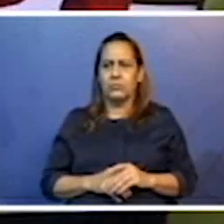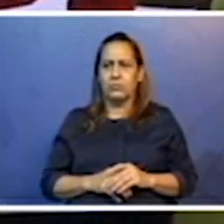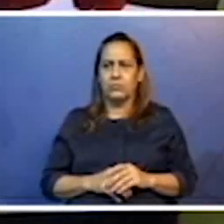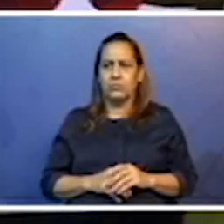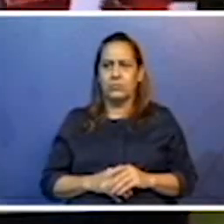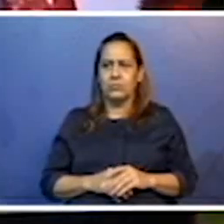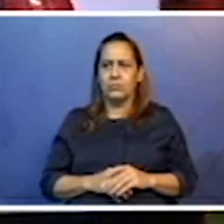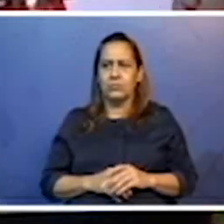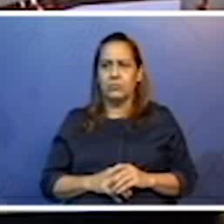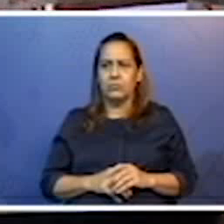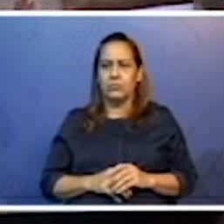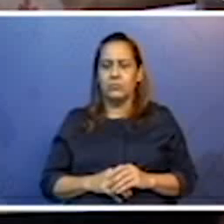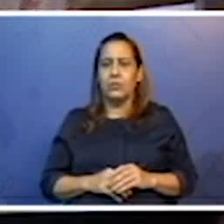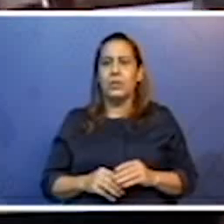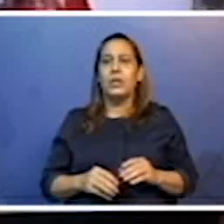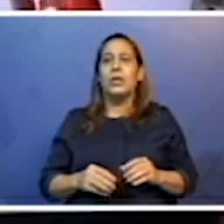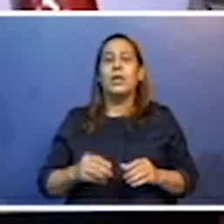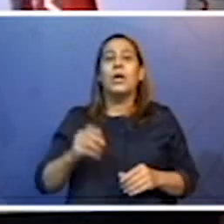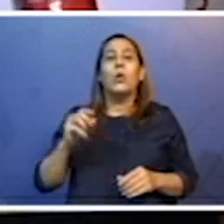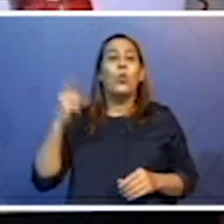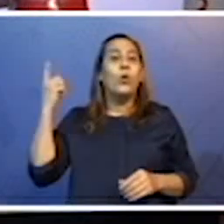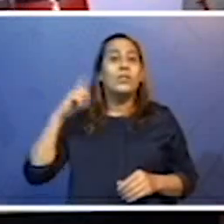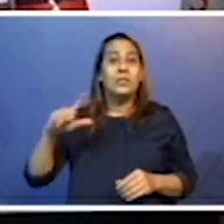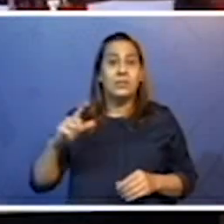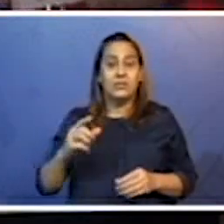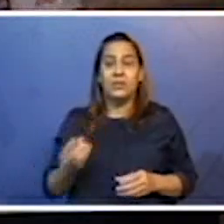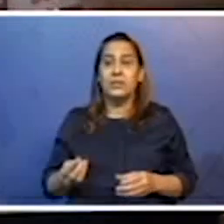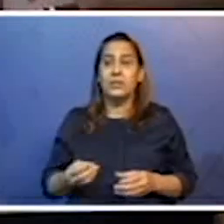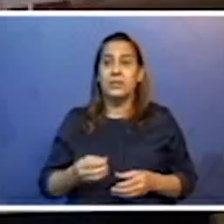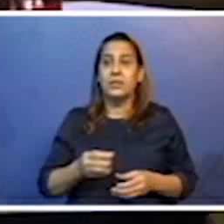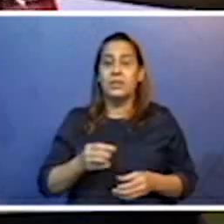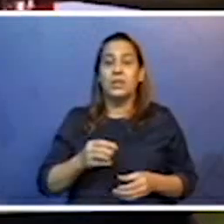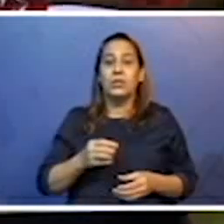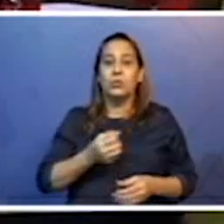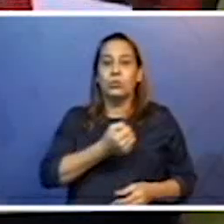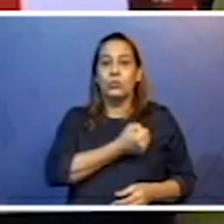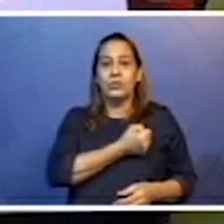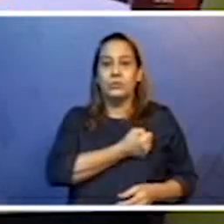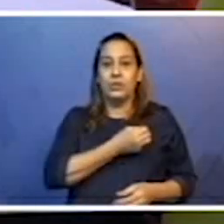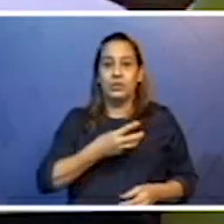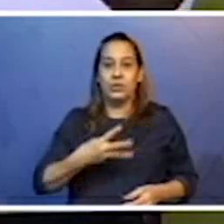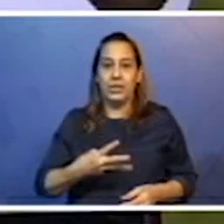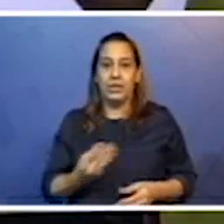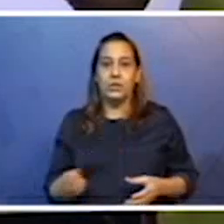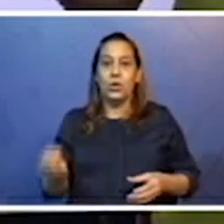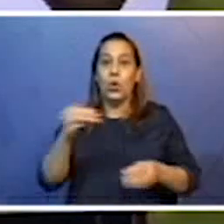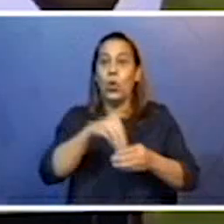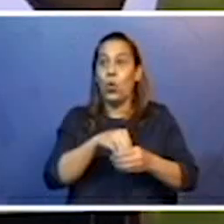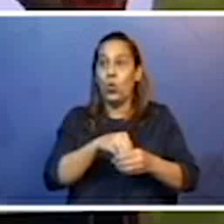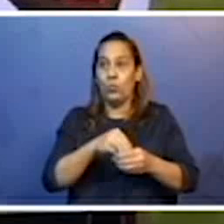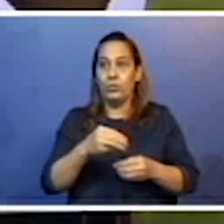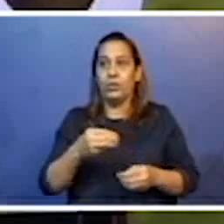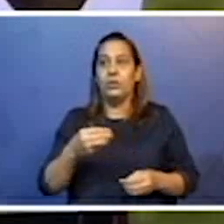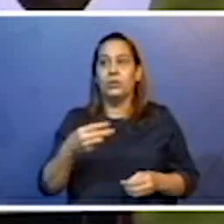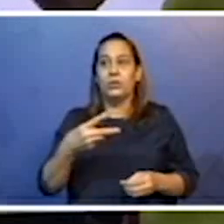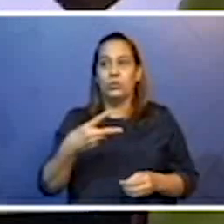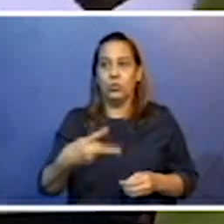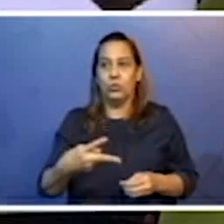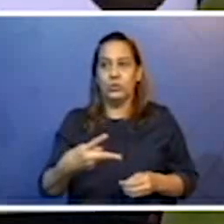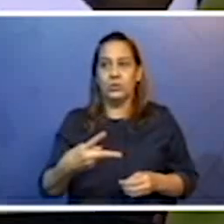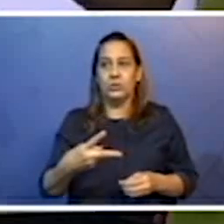gente mostra, ó. Quantas vezes o conteúdo do recipiente 3 coube no recipiente 2, ó.